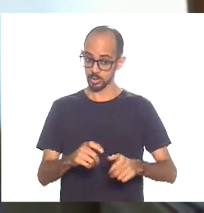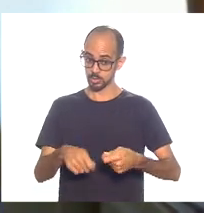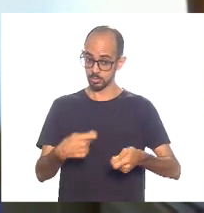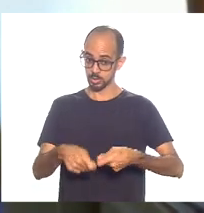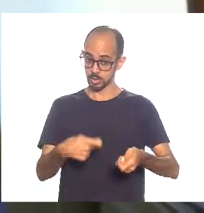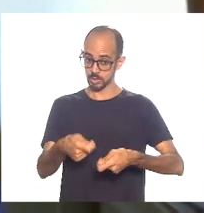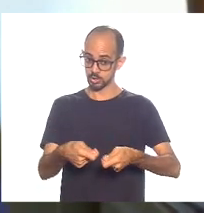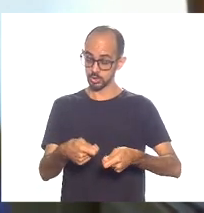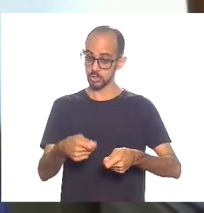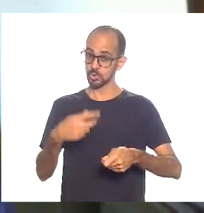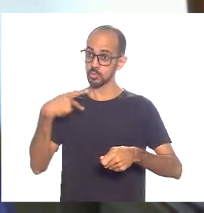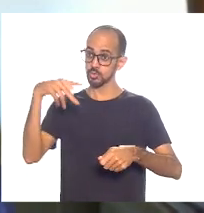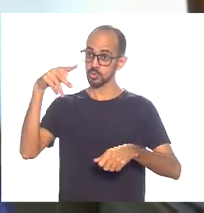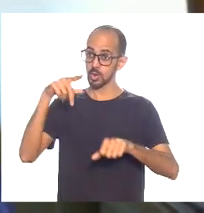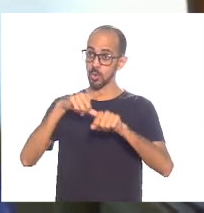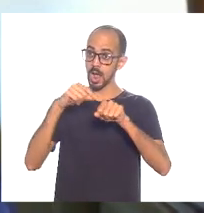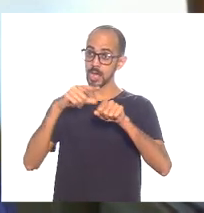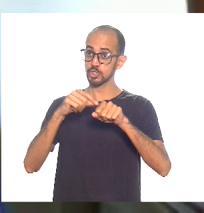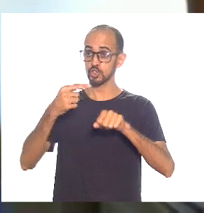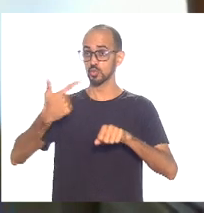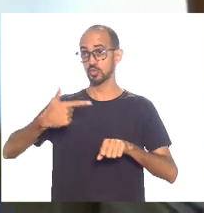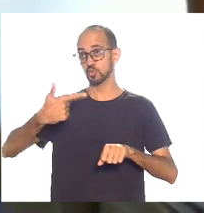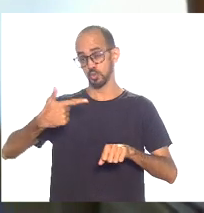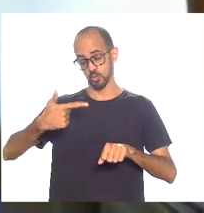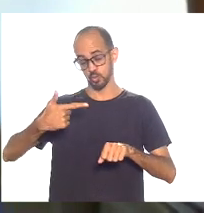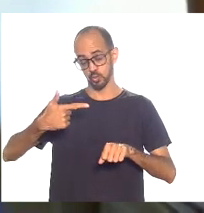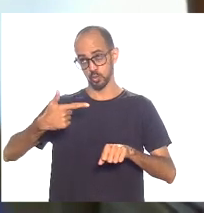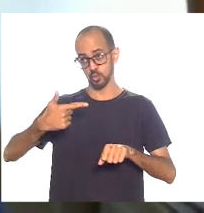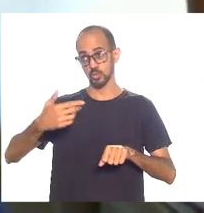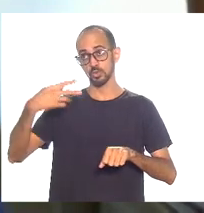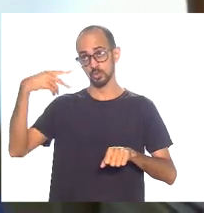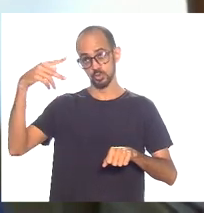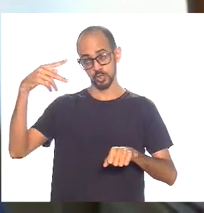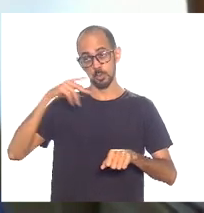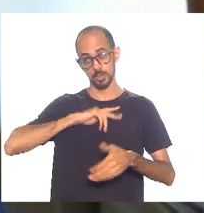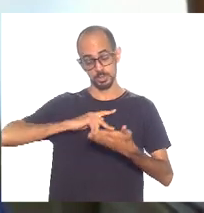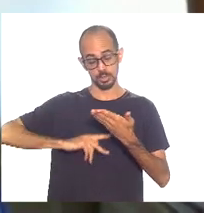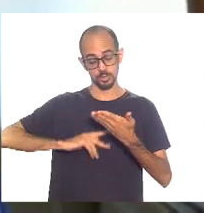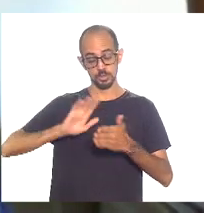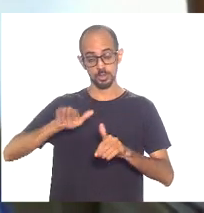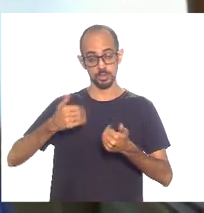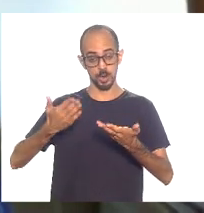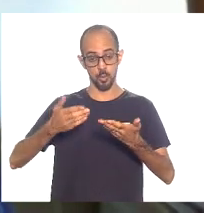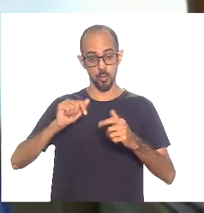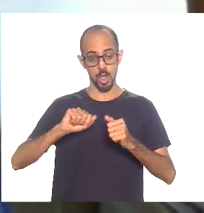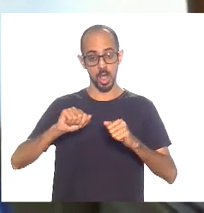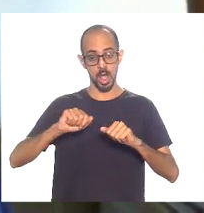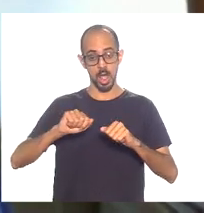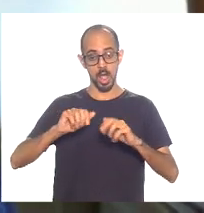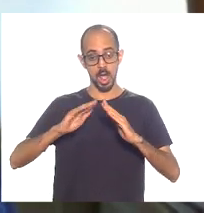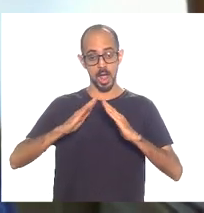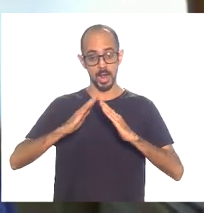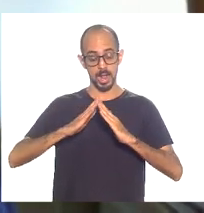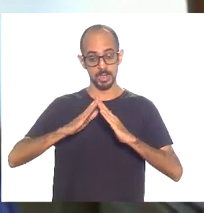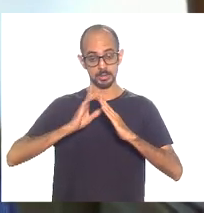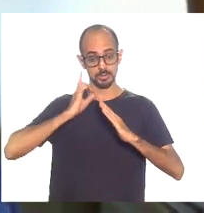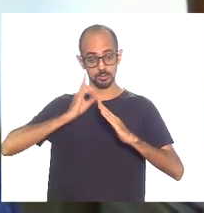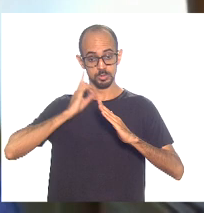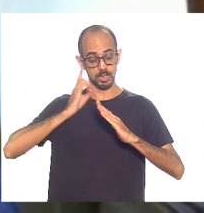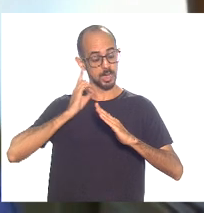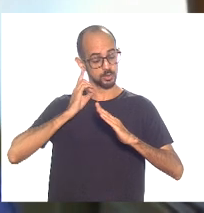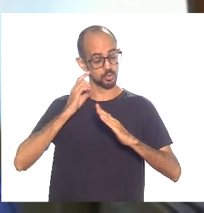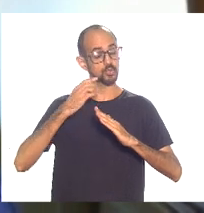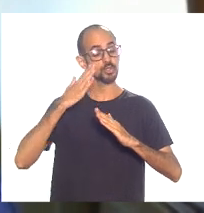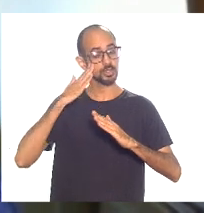no seu artigo 2º. Então, a Assembleia está convocada e não é uma decisão